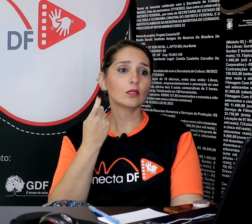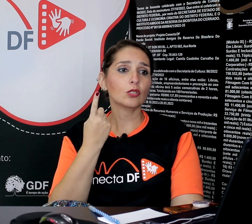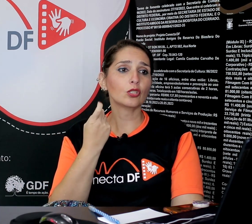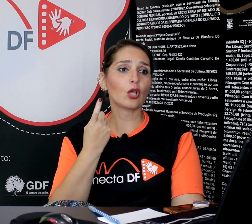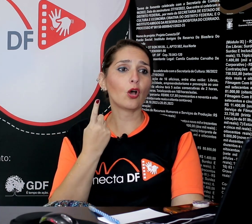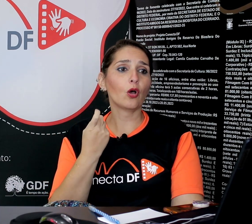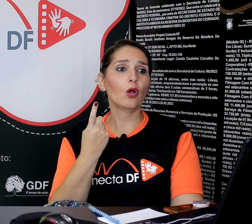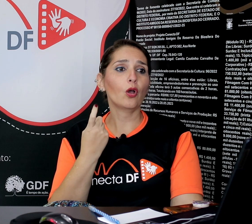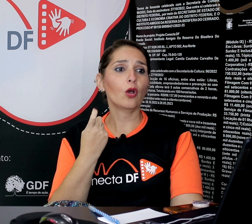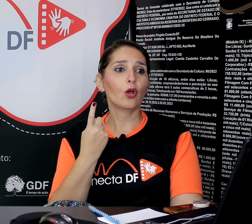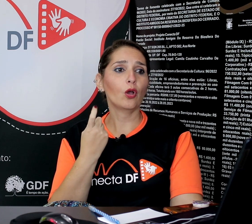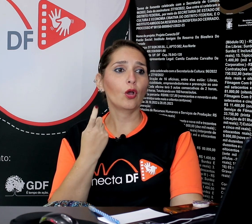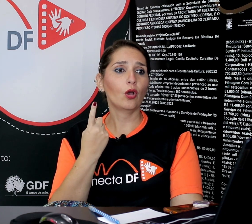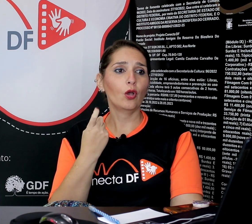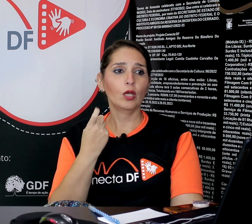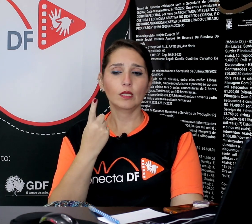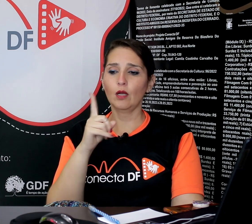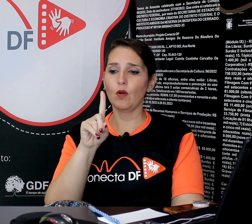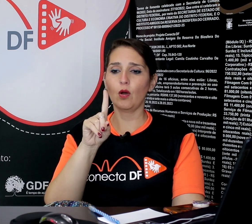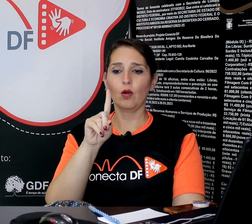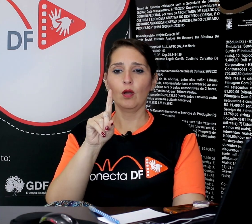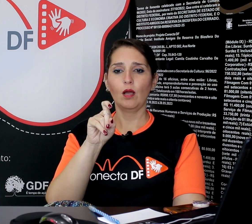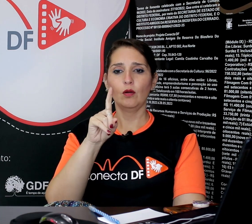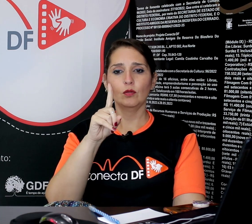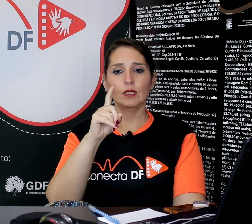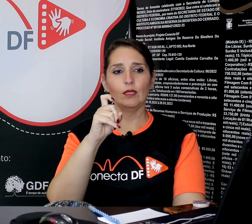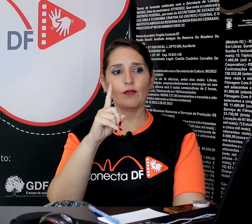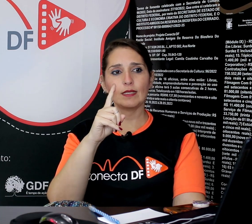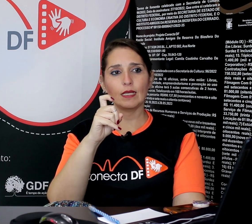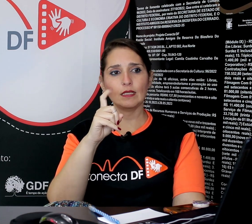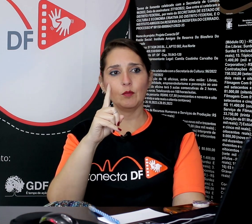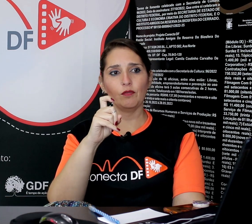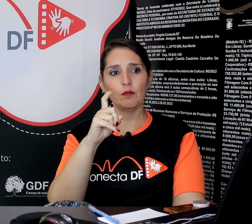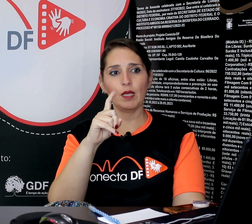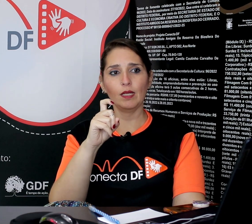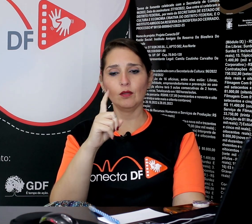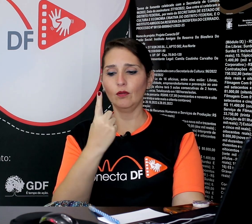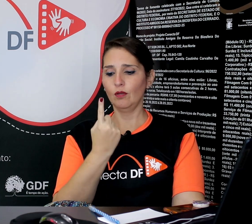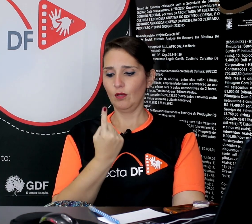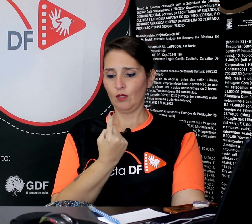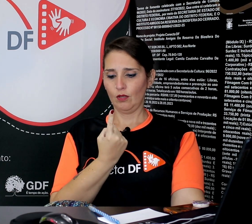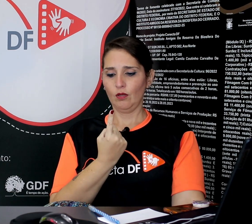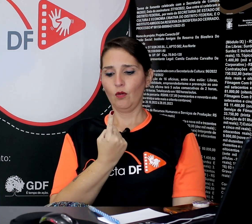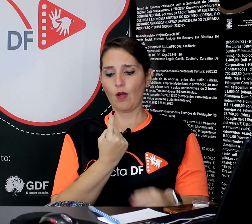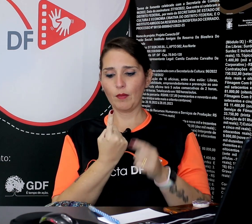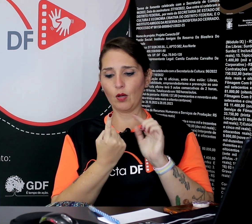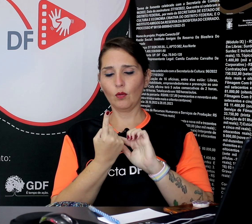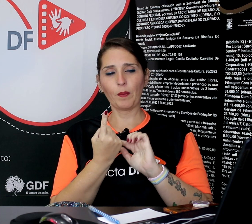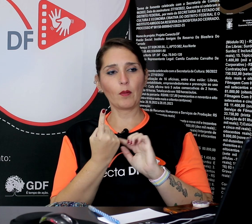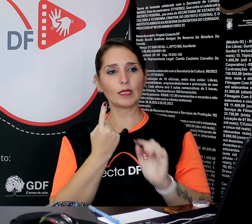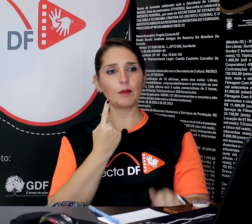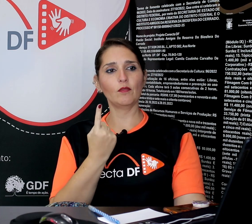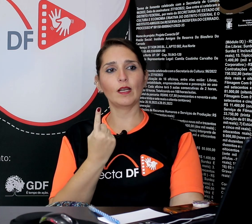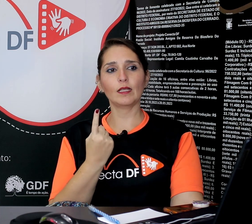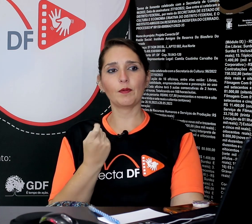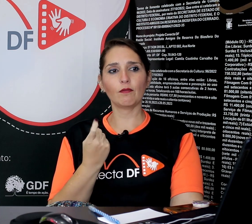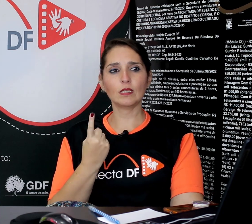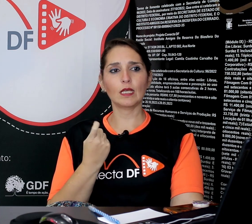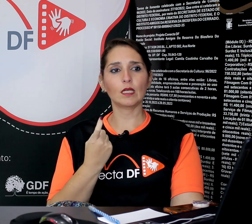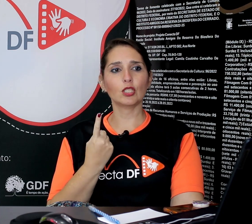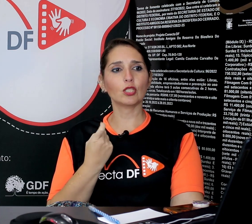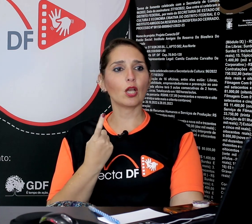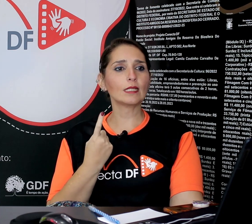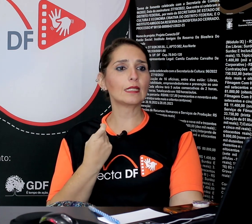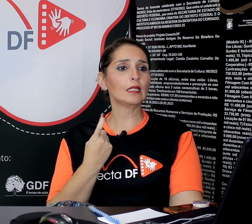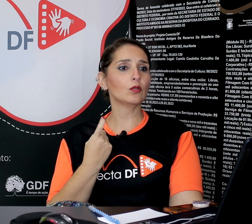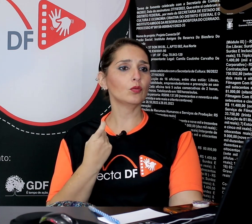sozinha, só. Então, ó, o dedo faz esse movimento com a mão, palma da mão virada para